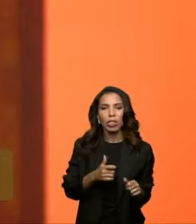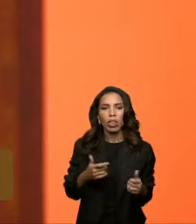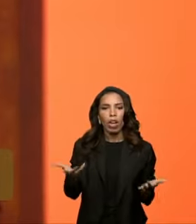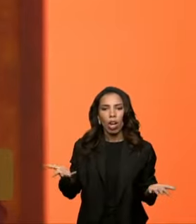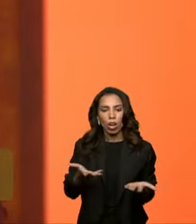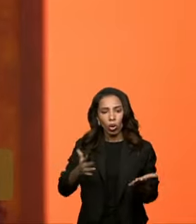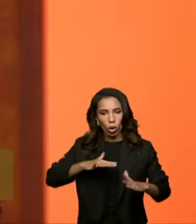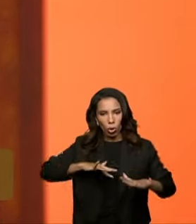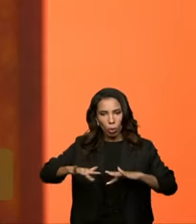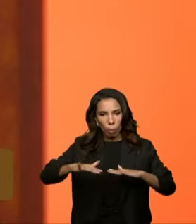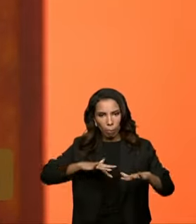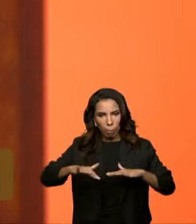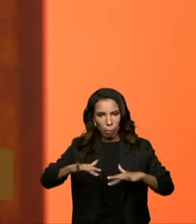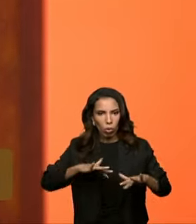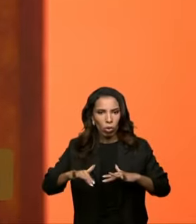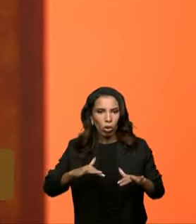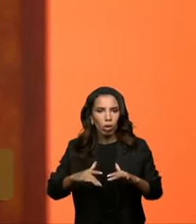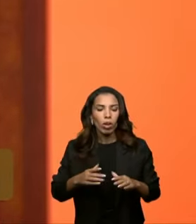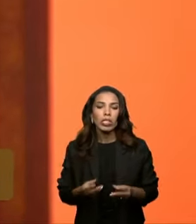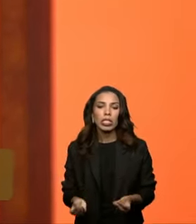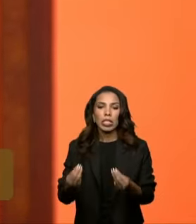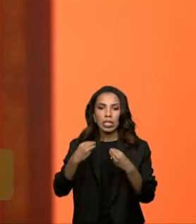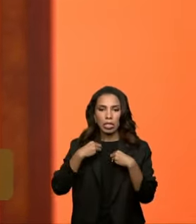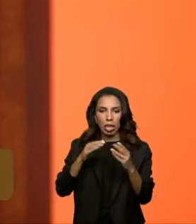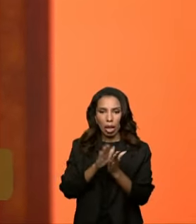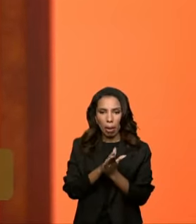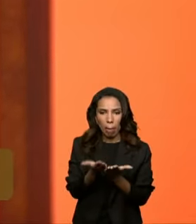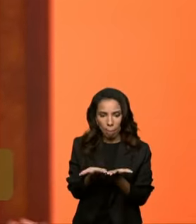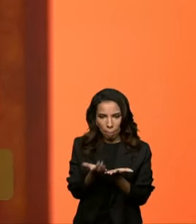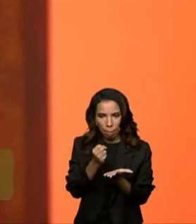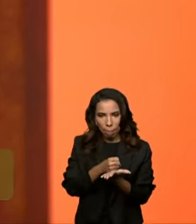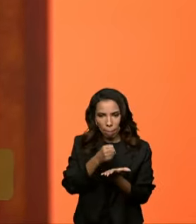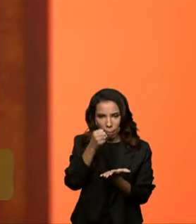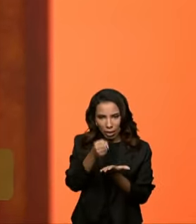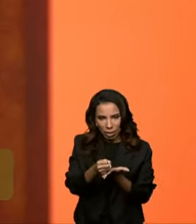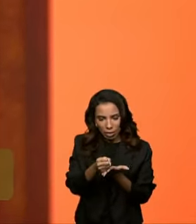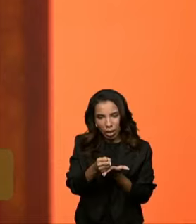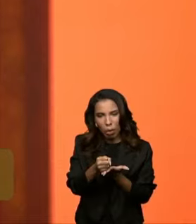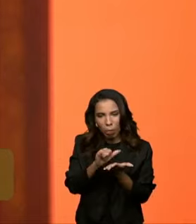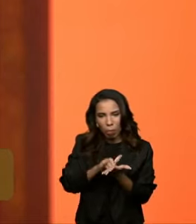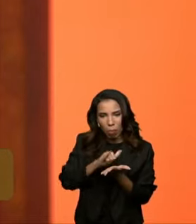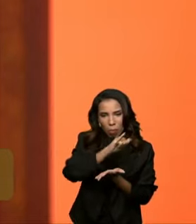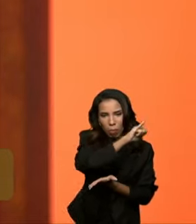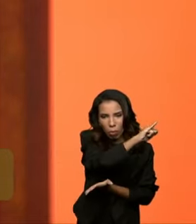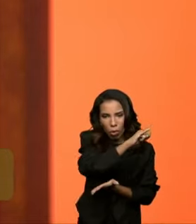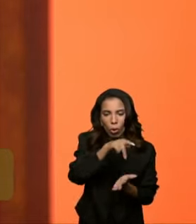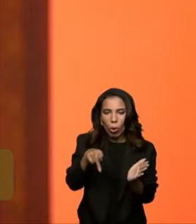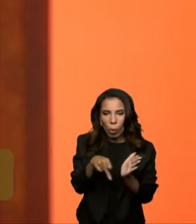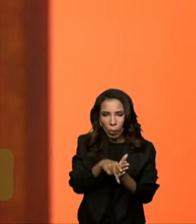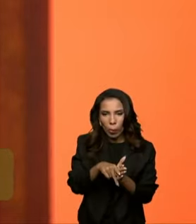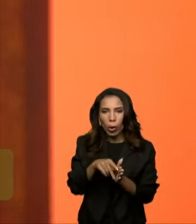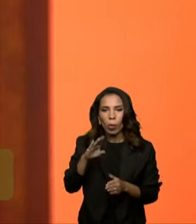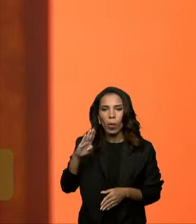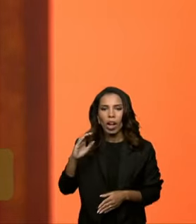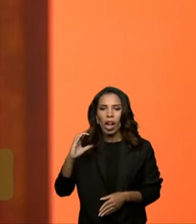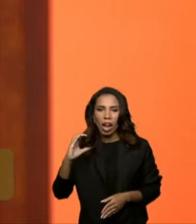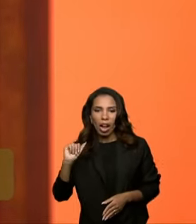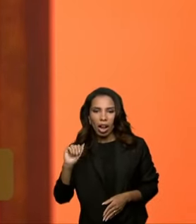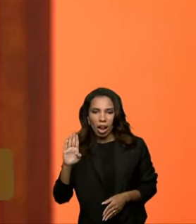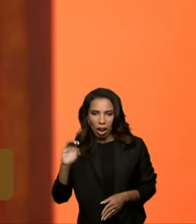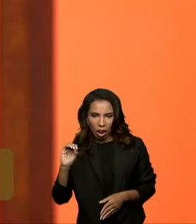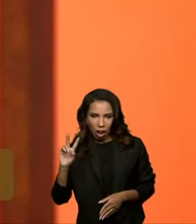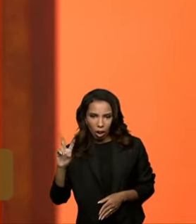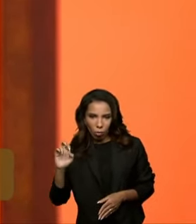movimentação lá para me dar também passaporte cabo-verdiano, aquela coisa toda, que a minha irmã é bem, a Lucinha é bem... Ela é...